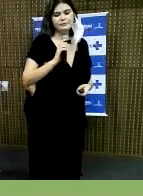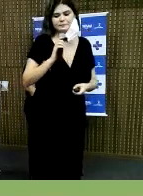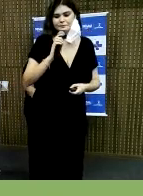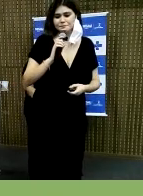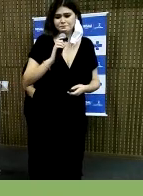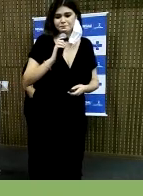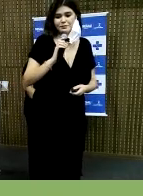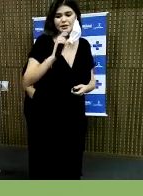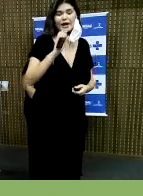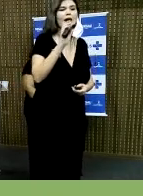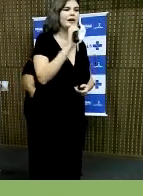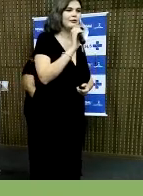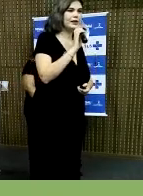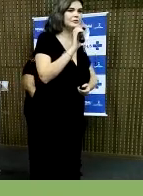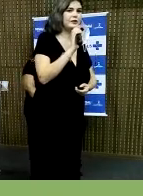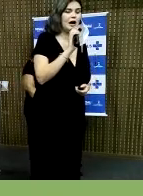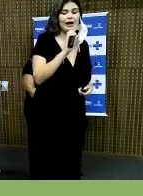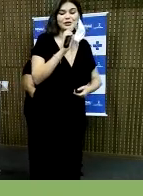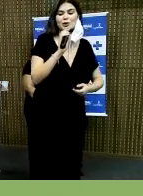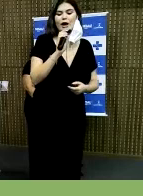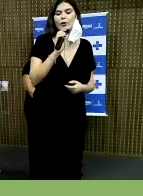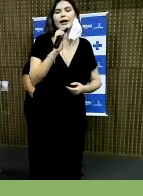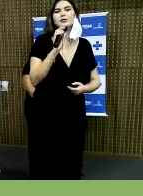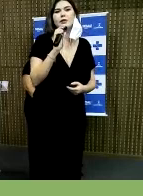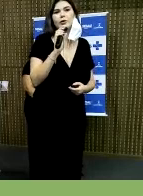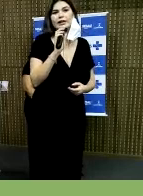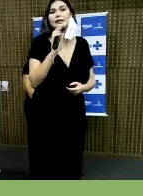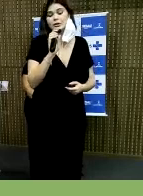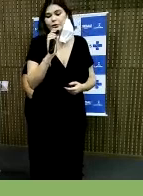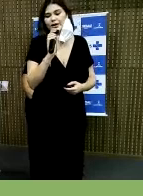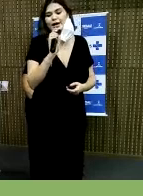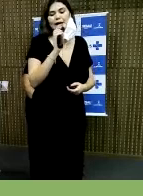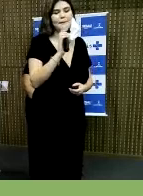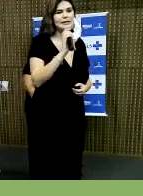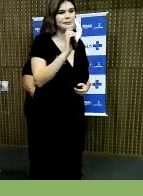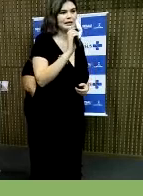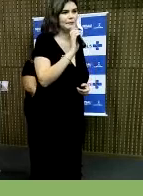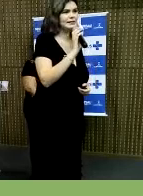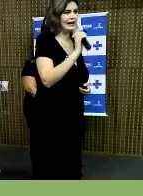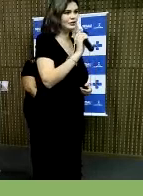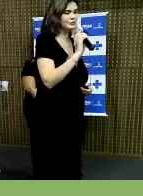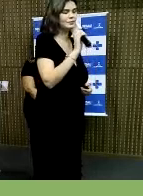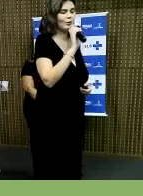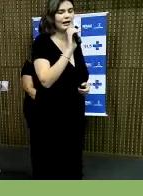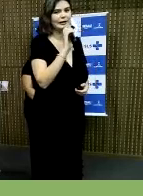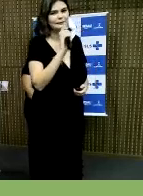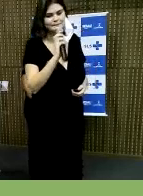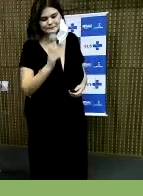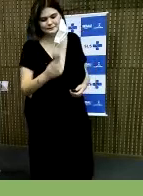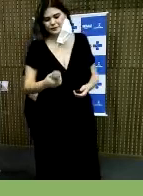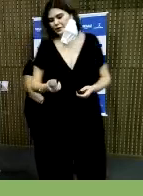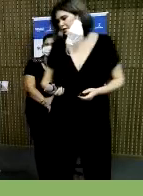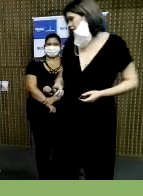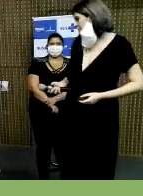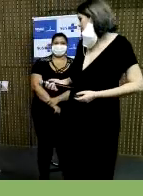telefone. E a frase final é: só reconhece o valor da âncora quem passa pela tempestade. Obrigada.